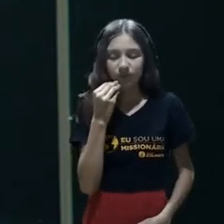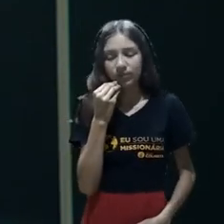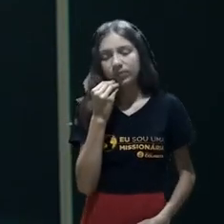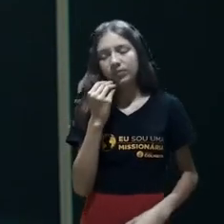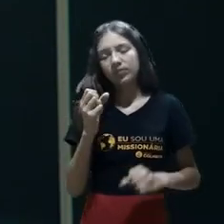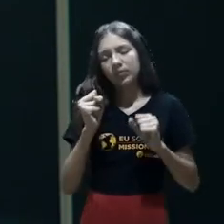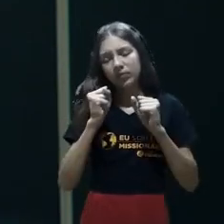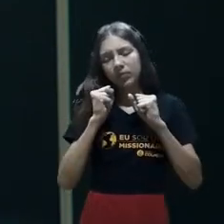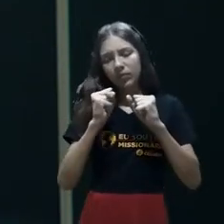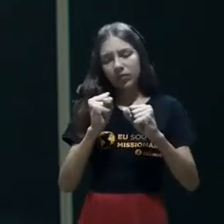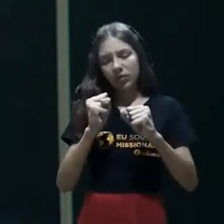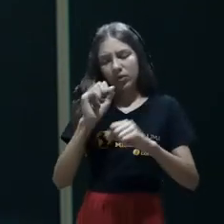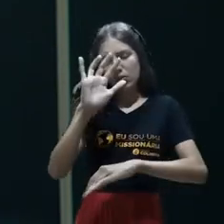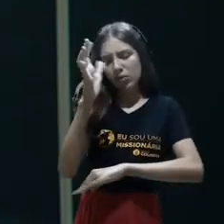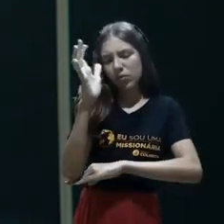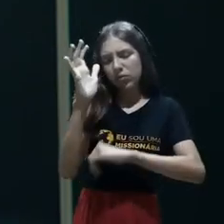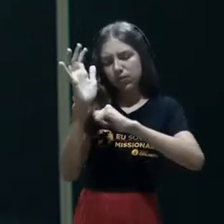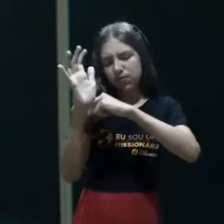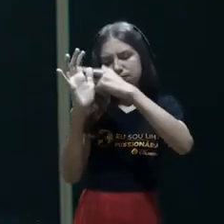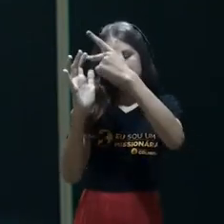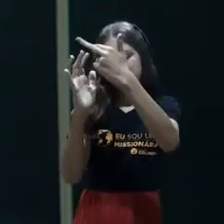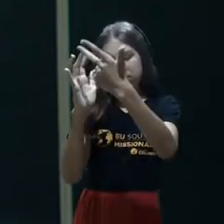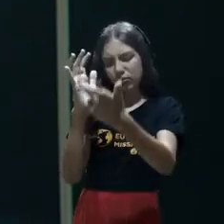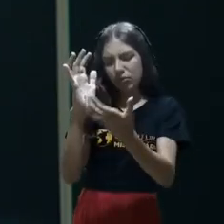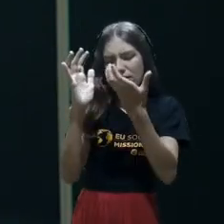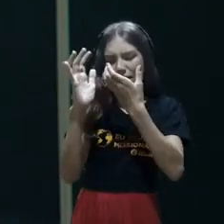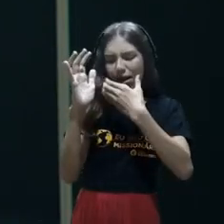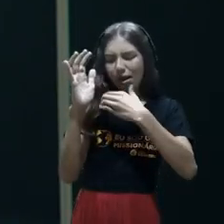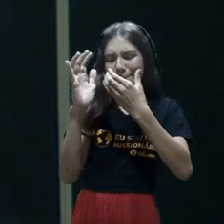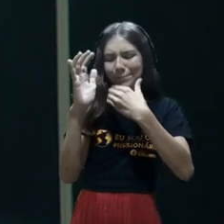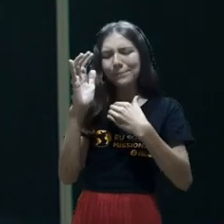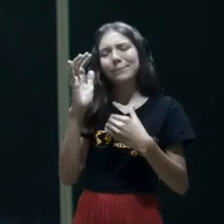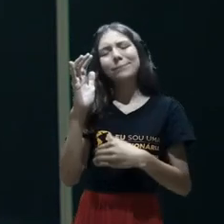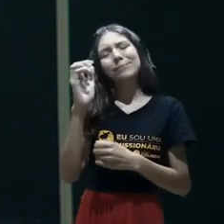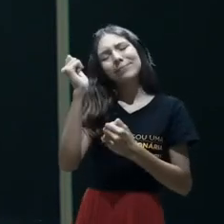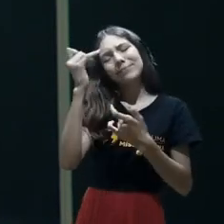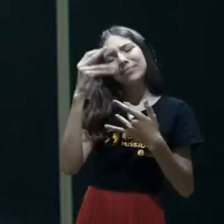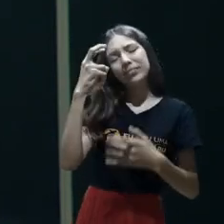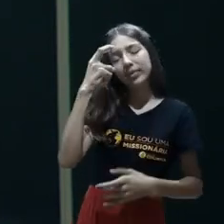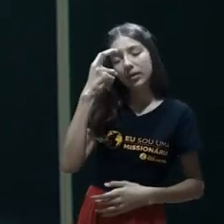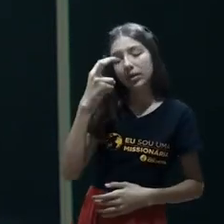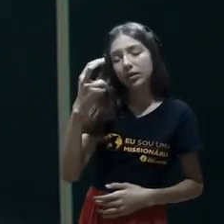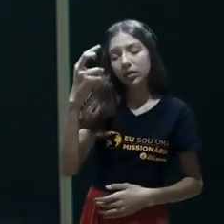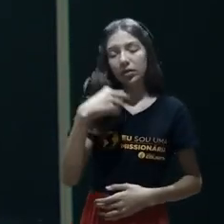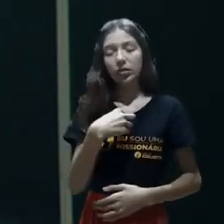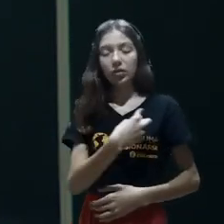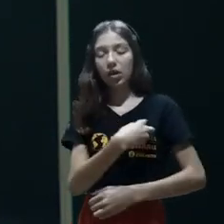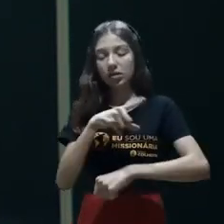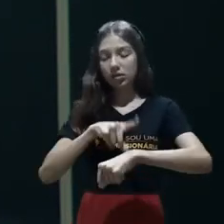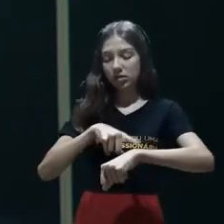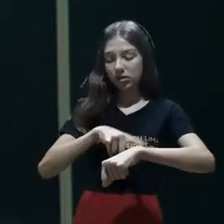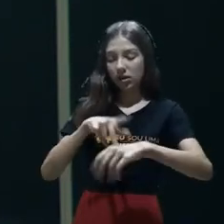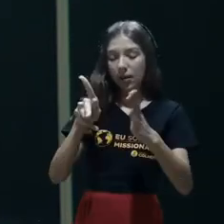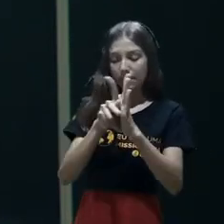podermos frutificarmos, ó Pai. Nos dá, ó Deus, essa sabedoria para dedicarmos o nosso tempo